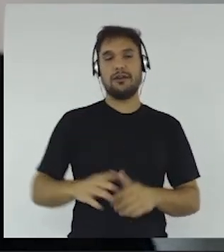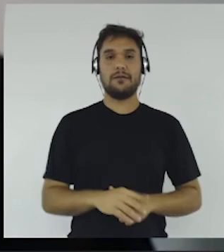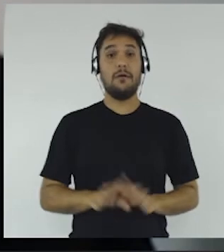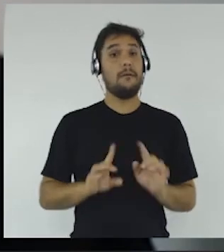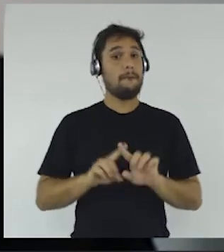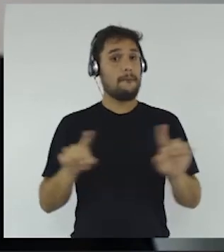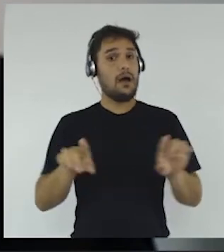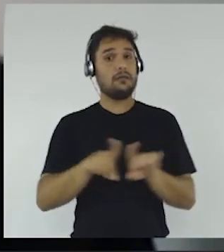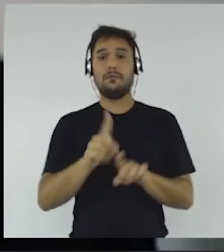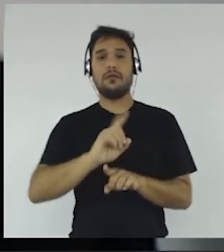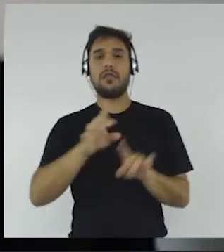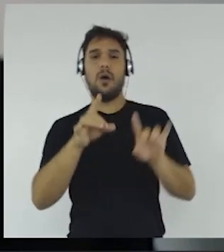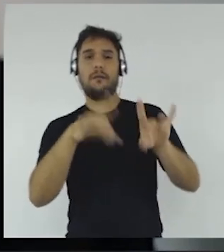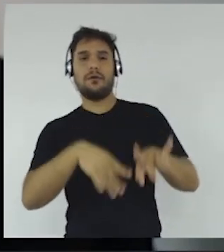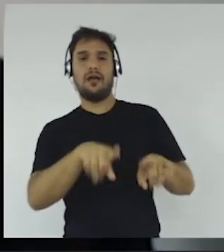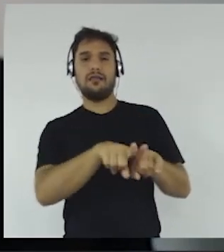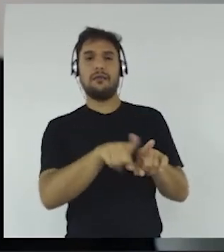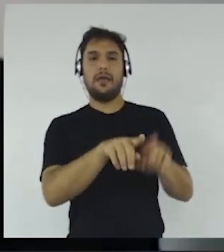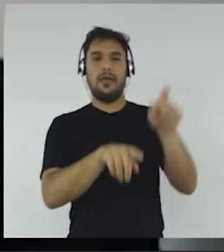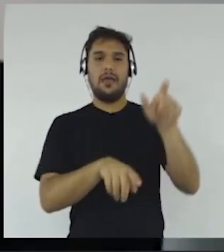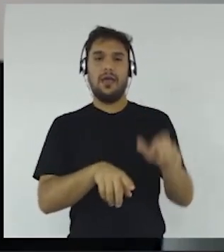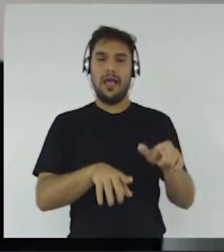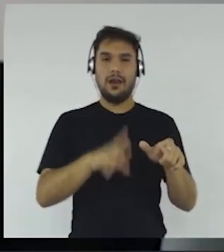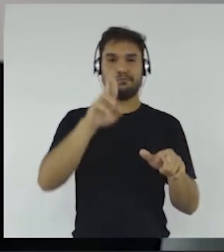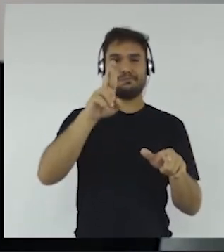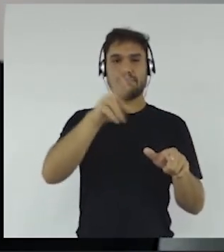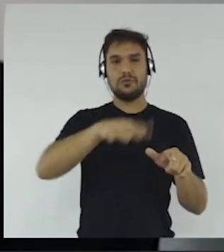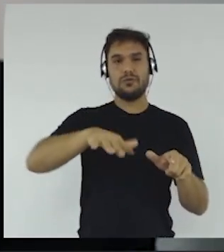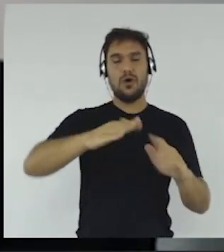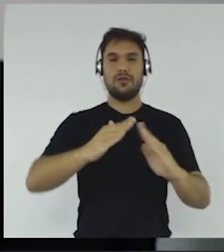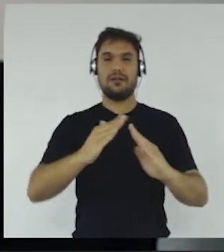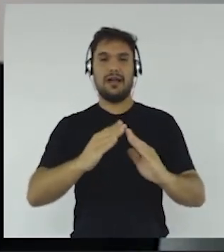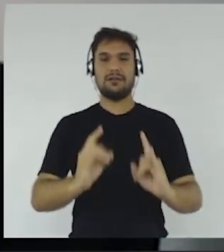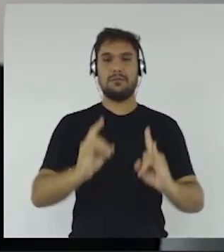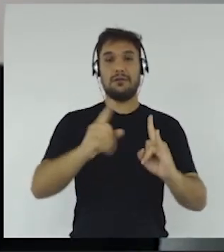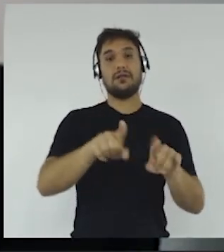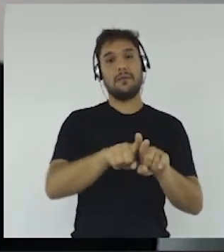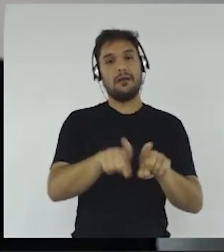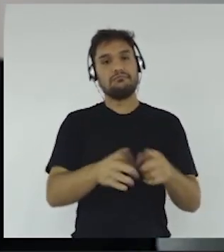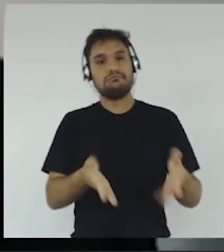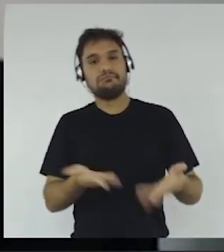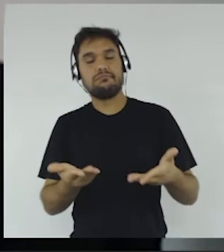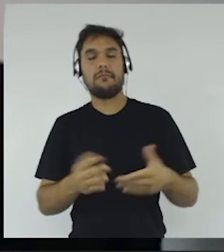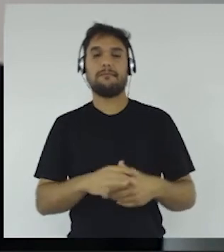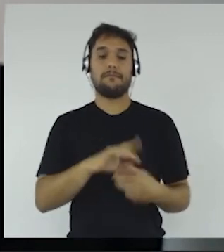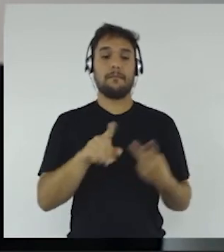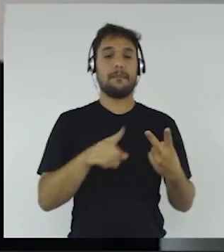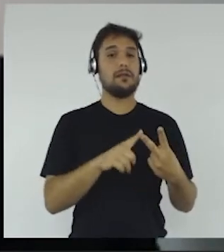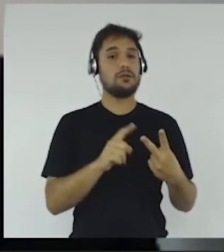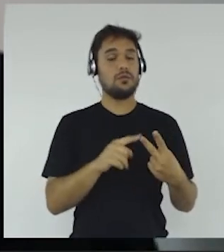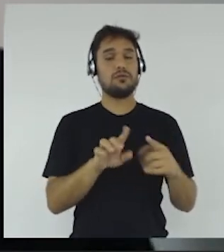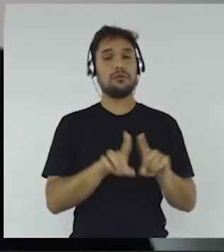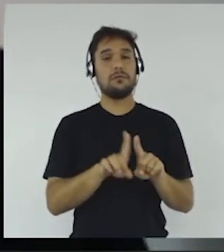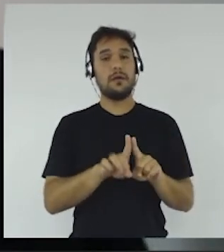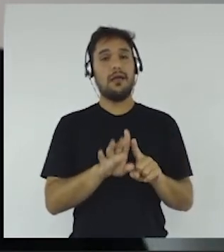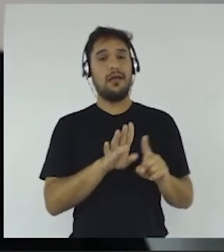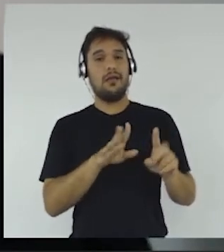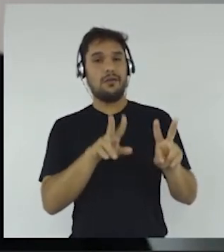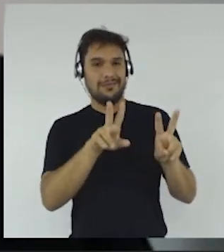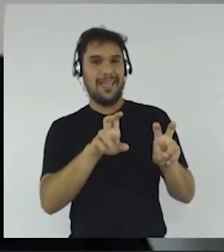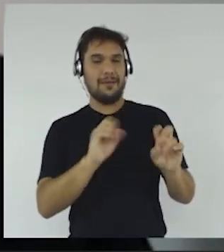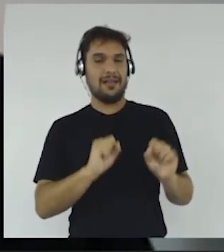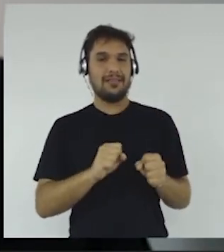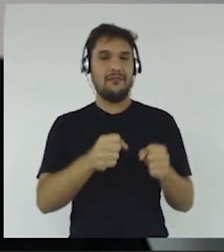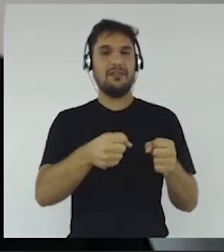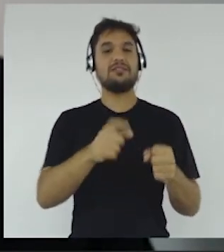mas também não abandonasse os investidores, procurando trazê-los para o mercado. A segunda bandeira era exatamente